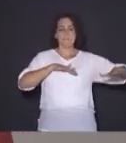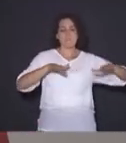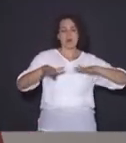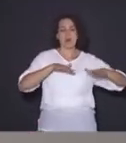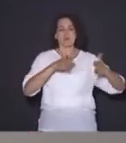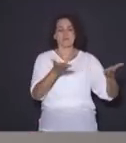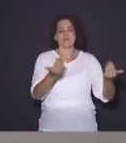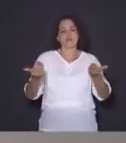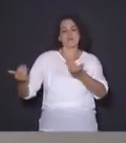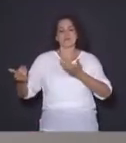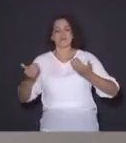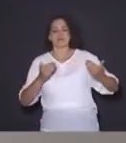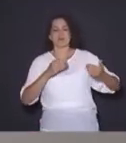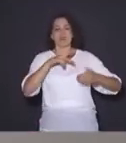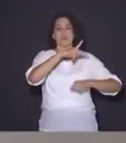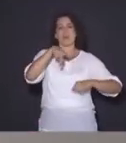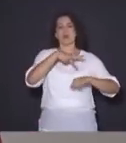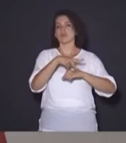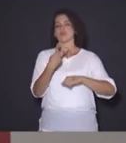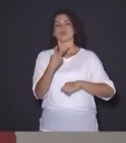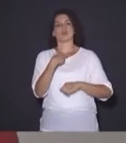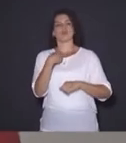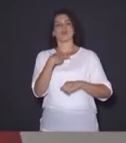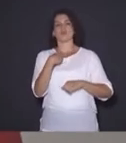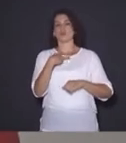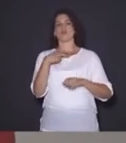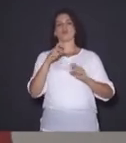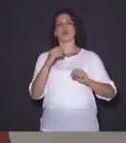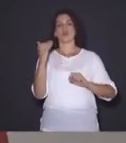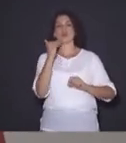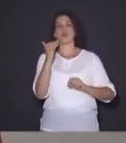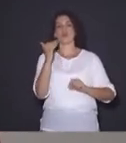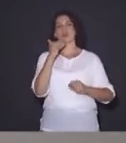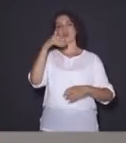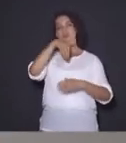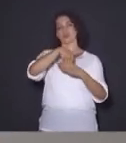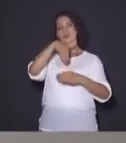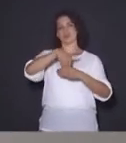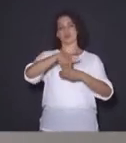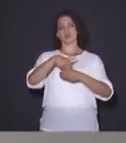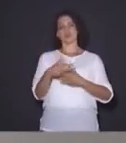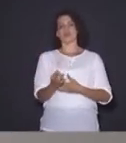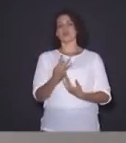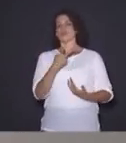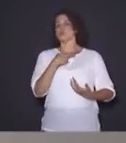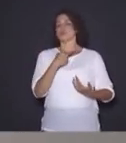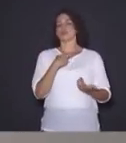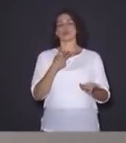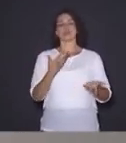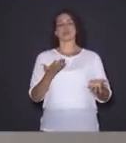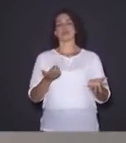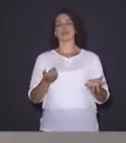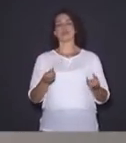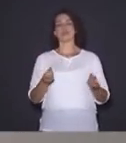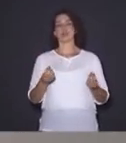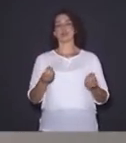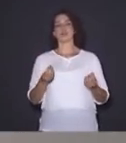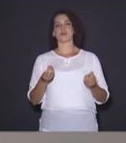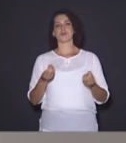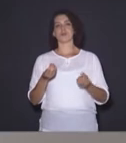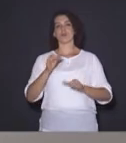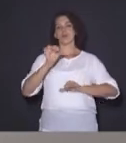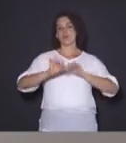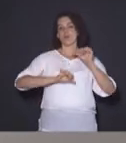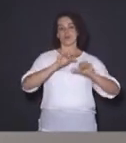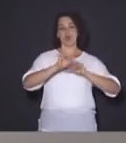para que não tenha fraude nas eleições não tenha essa situação de mexer